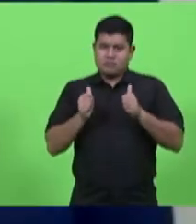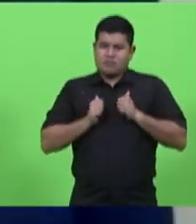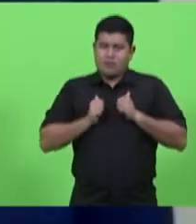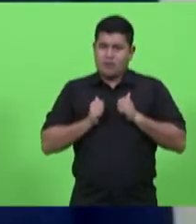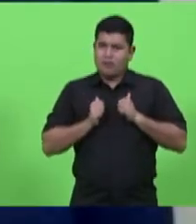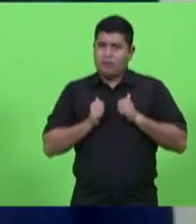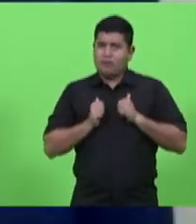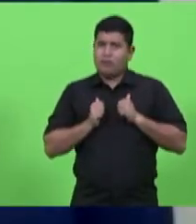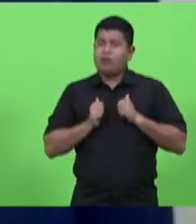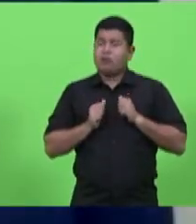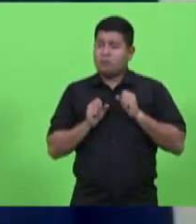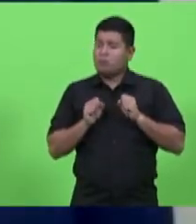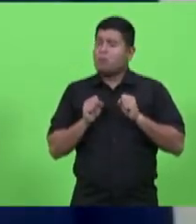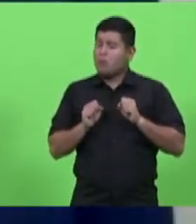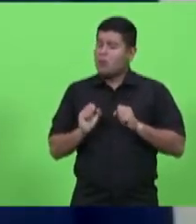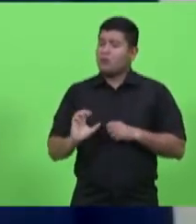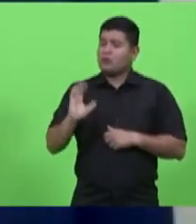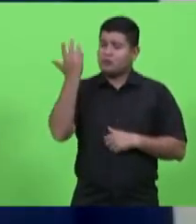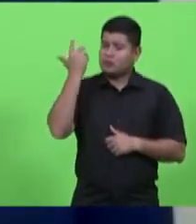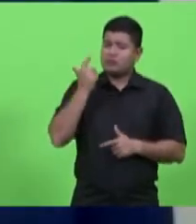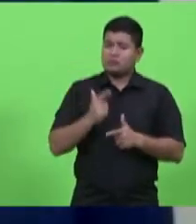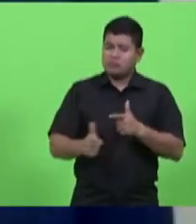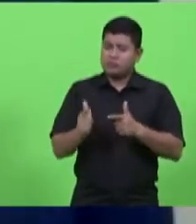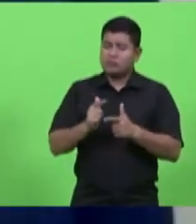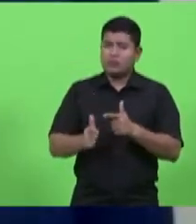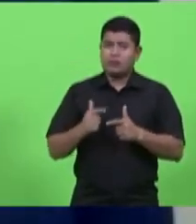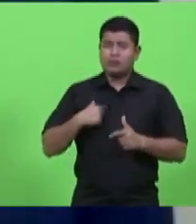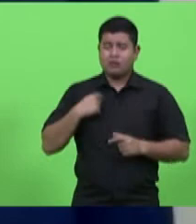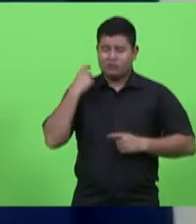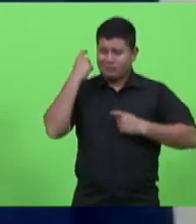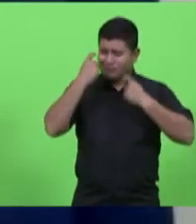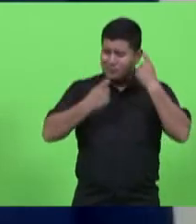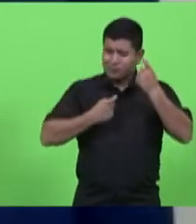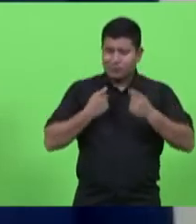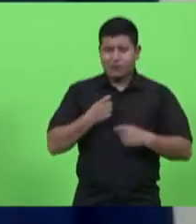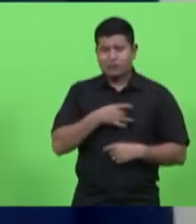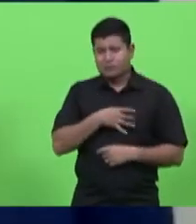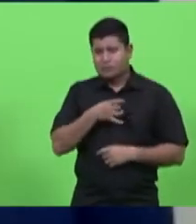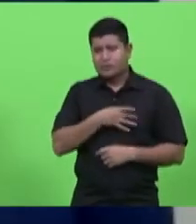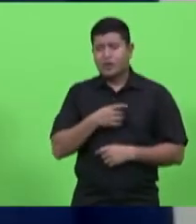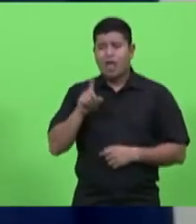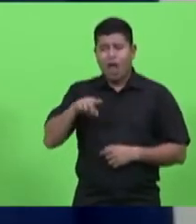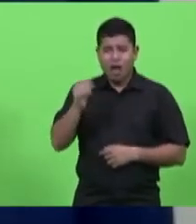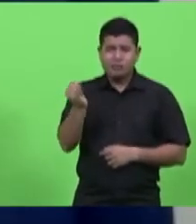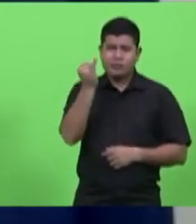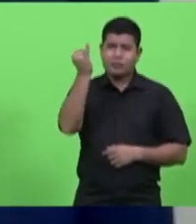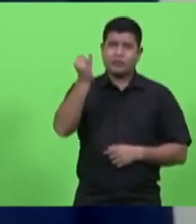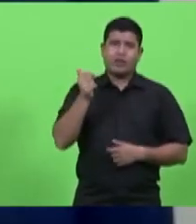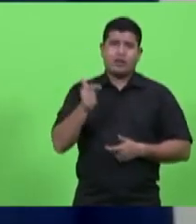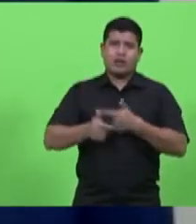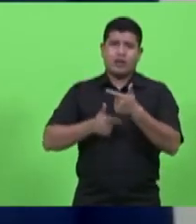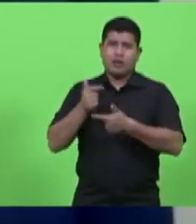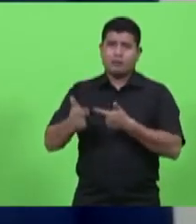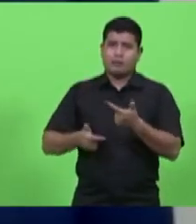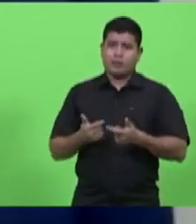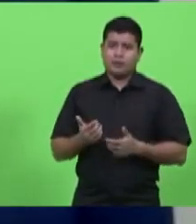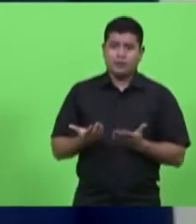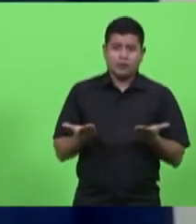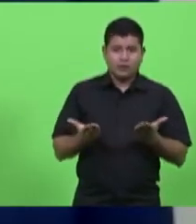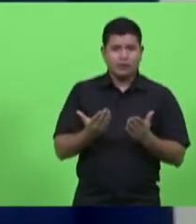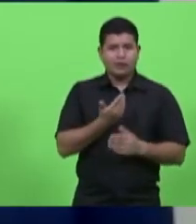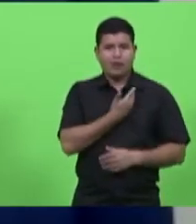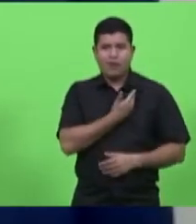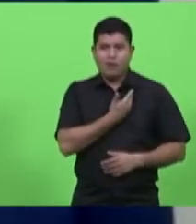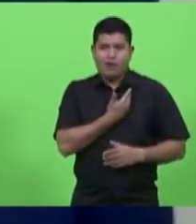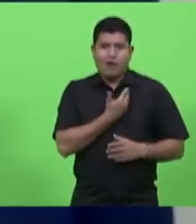eu estou com muito medo do que pode acontecer. É importante a igreja, é importante o trabalho. O que seria do Estado, da